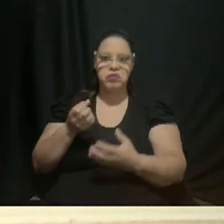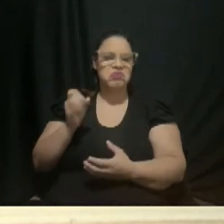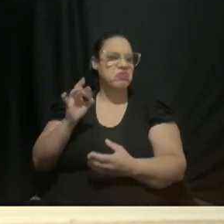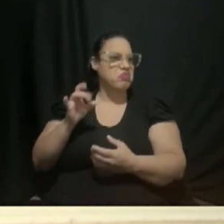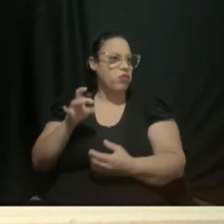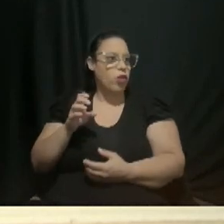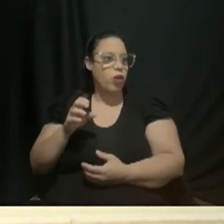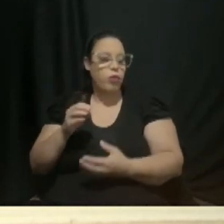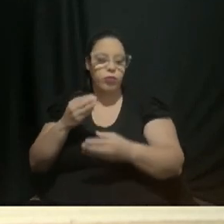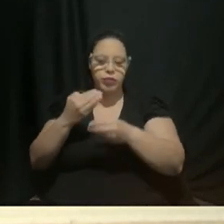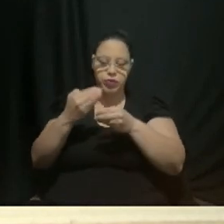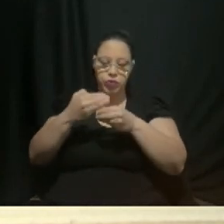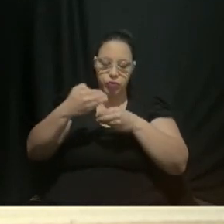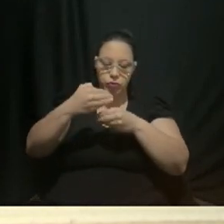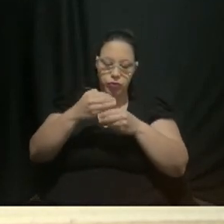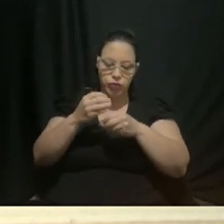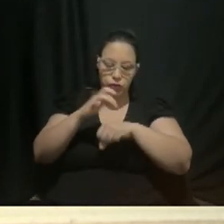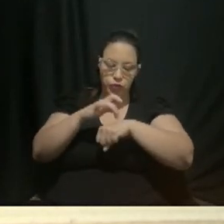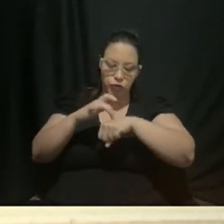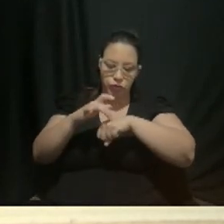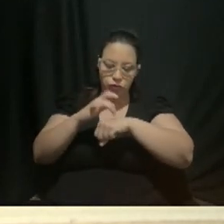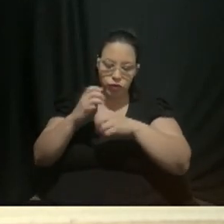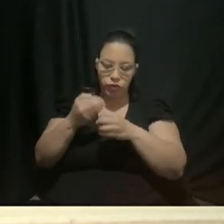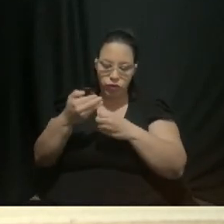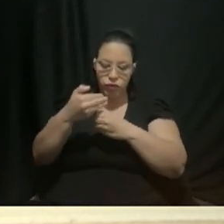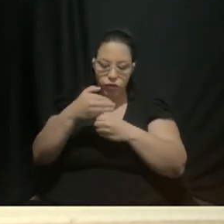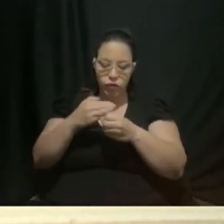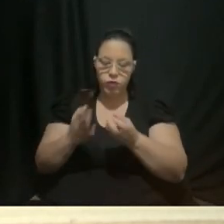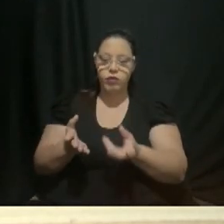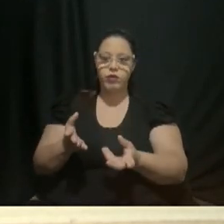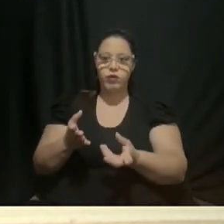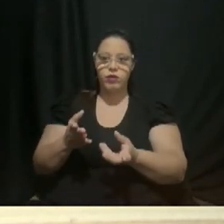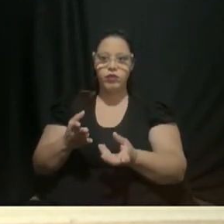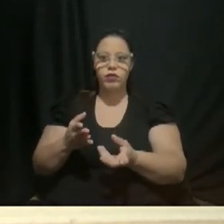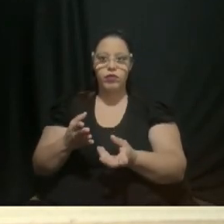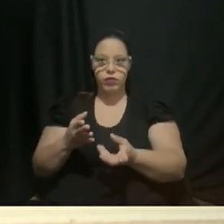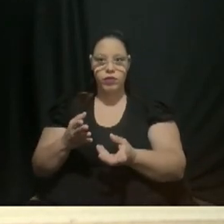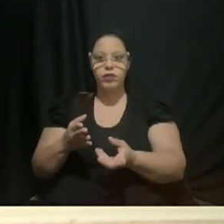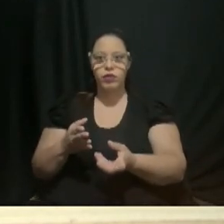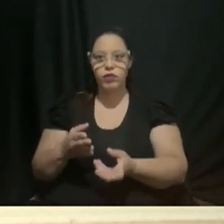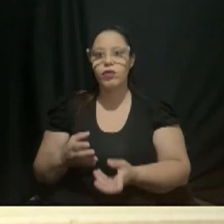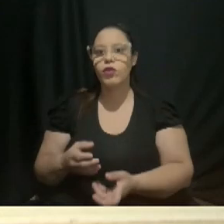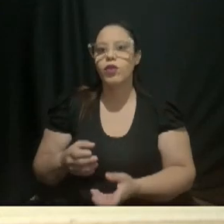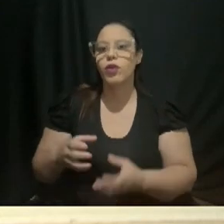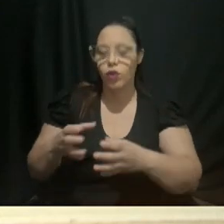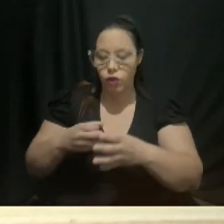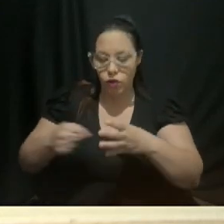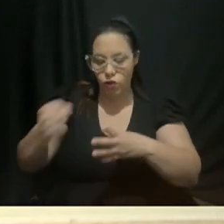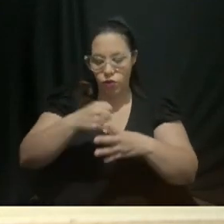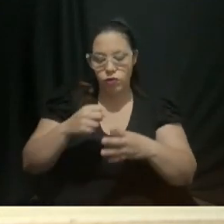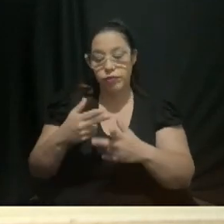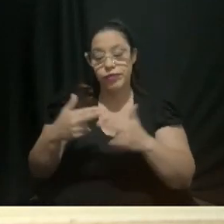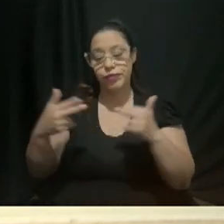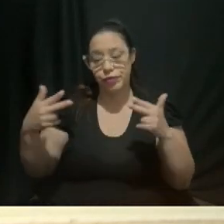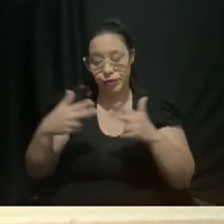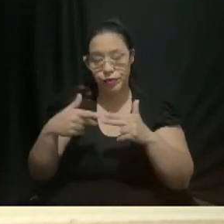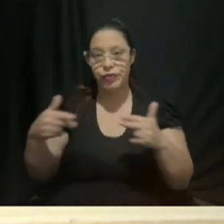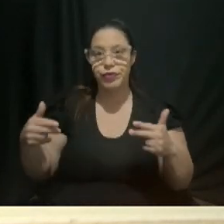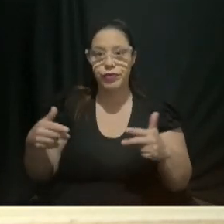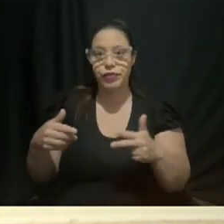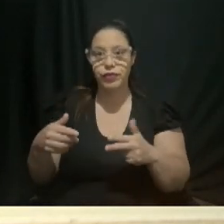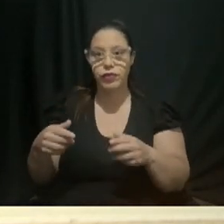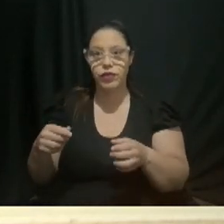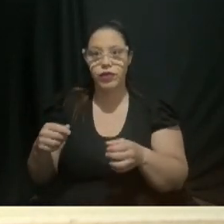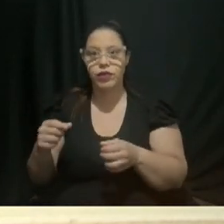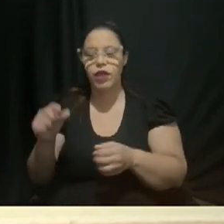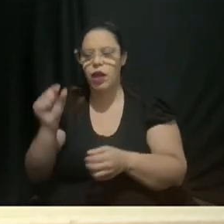clorados. E aí você clora é igual um cloro de cozinha, só que assim, o nosso da cozinha é diferente, né? Sim. E aí você tem a dosagem certa, a medida da água, é